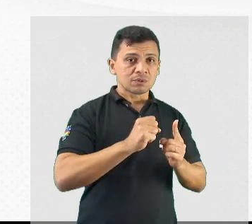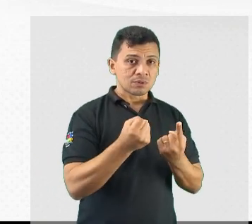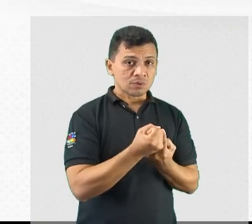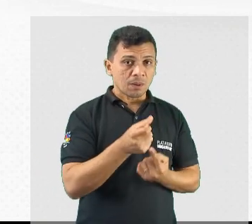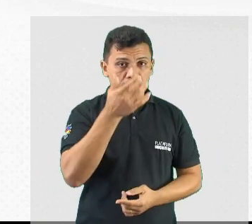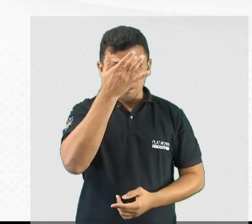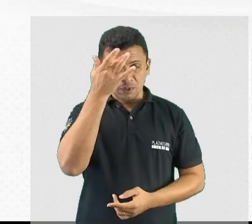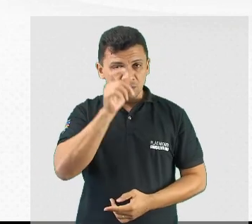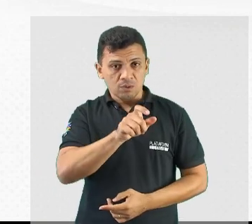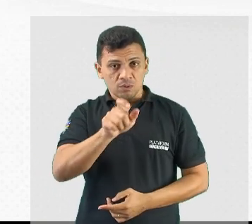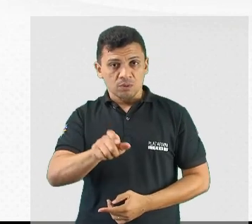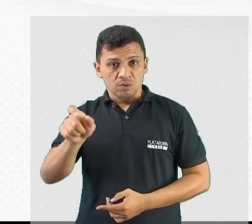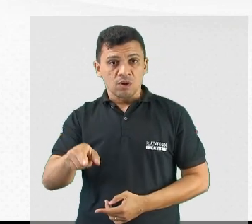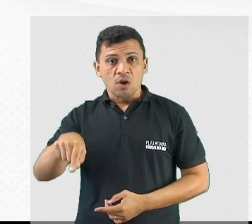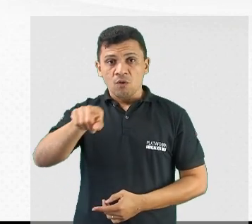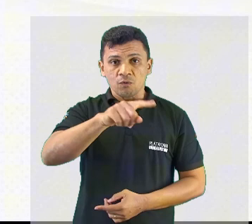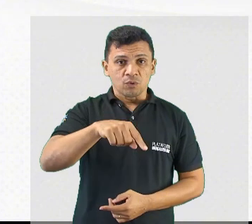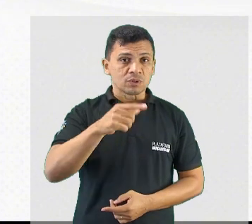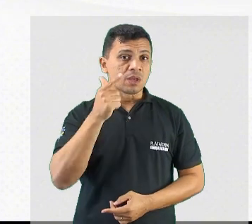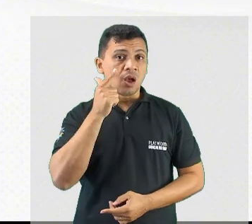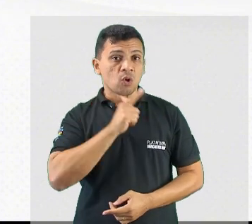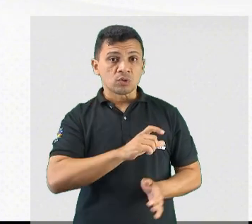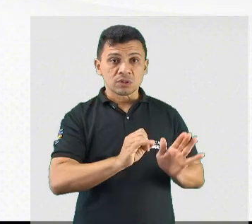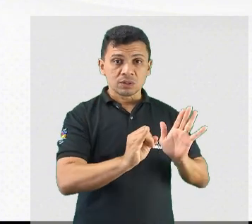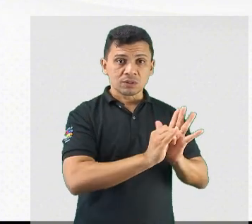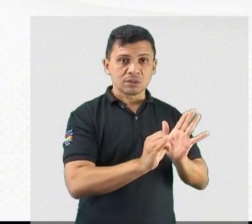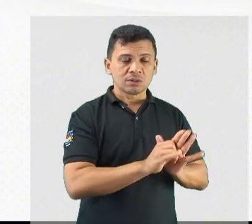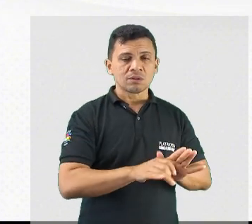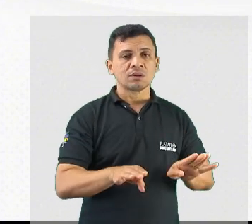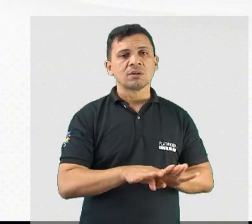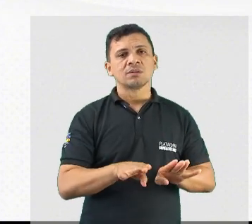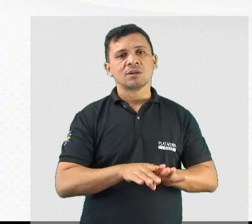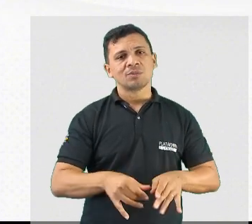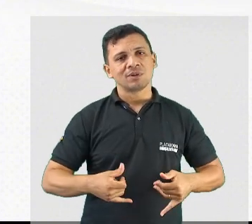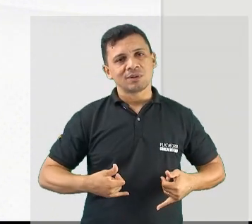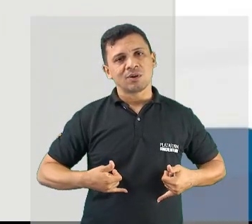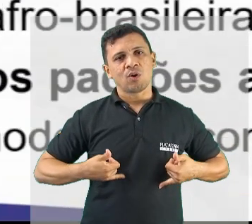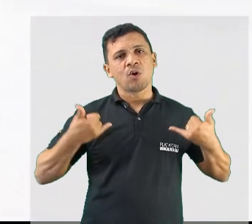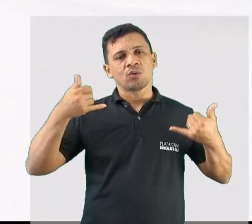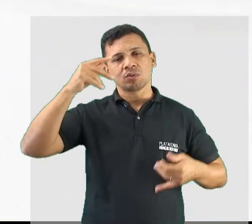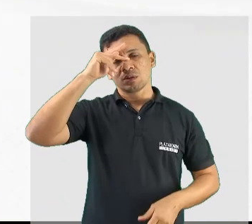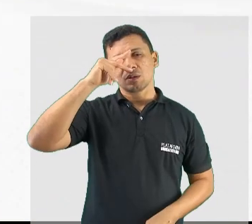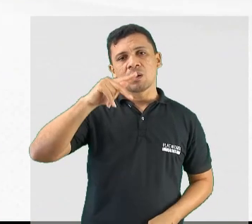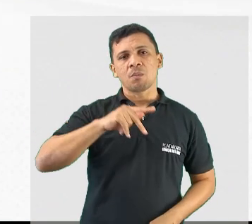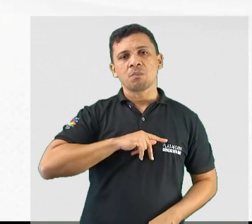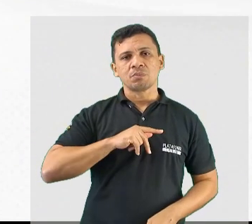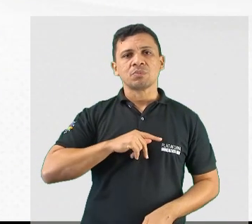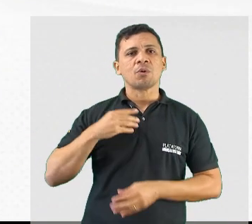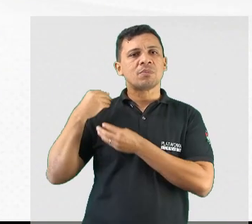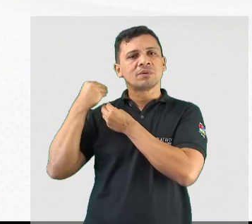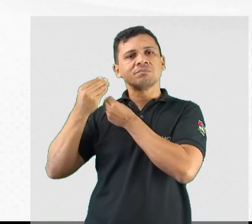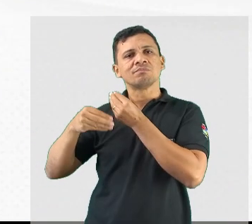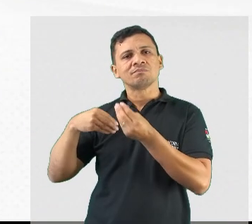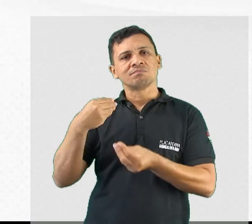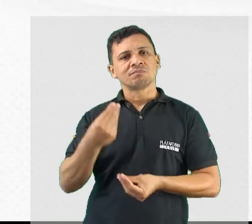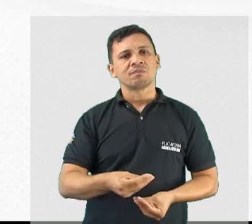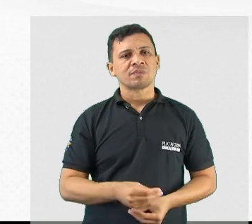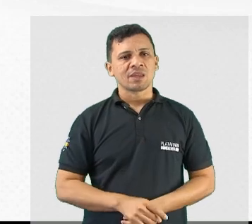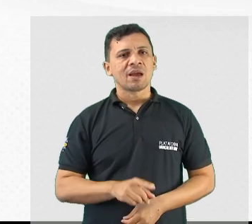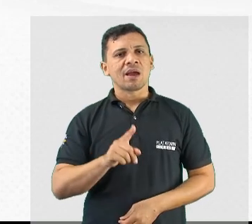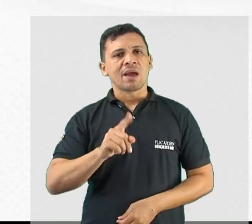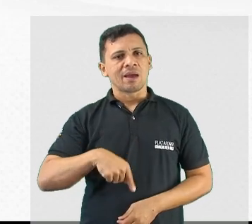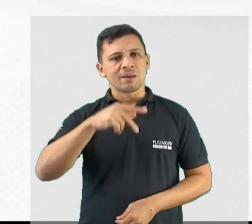como você consegue se identificar e ter orgulho das próprias raízes. Então, é um processo bem